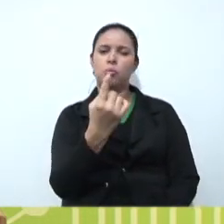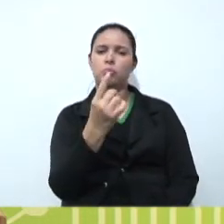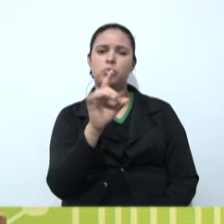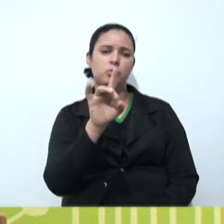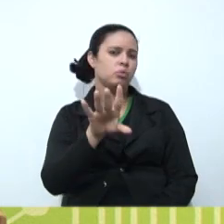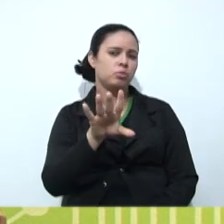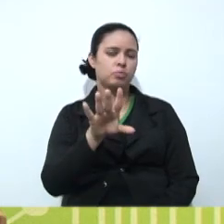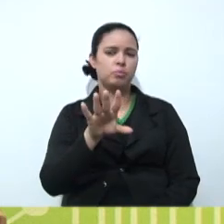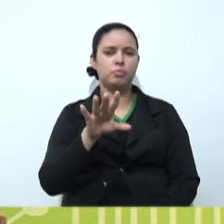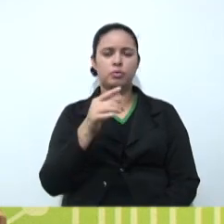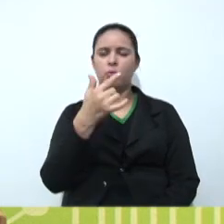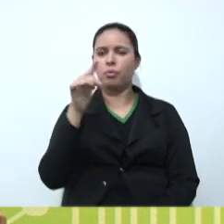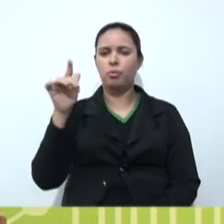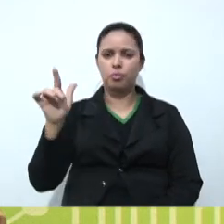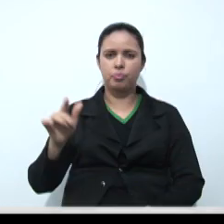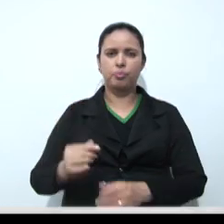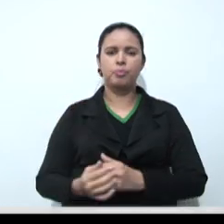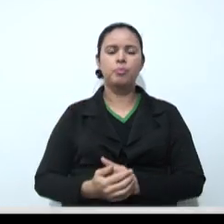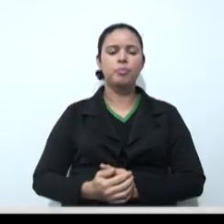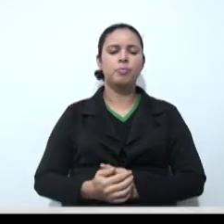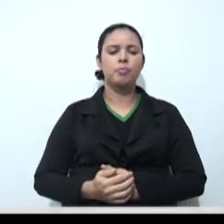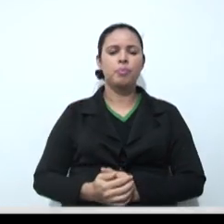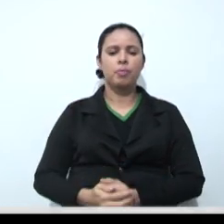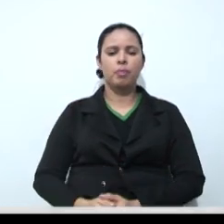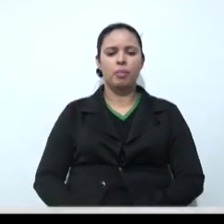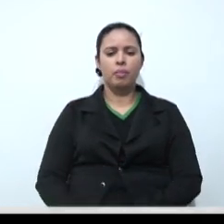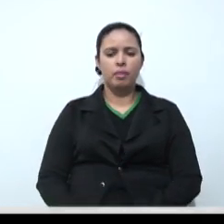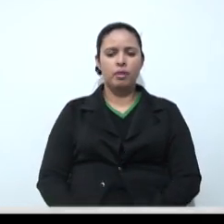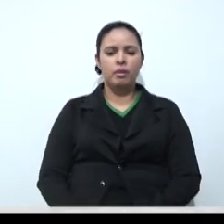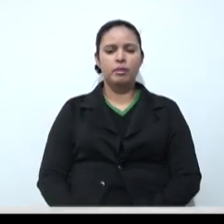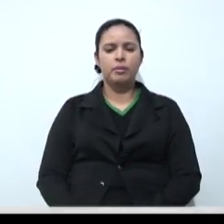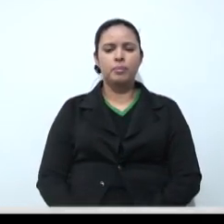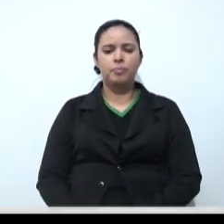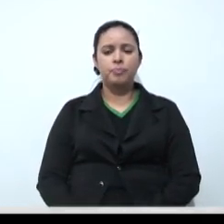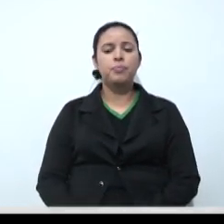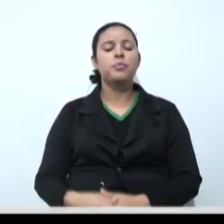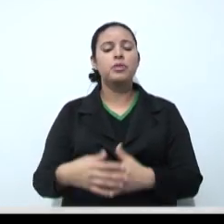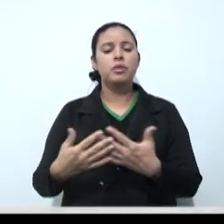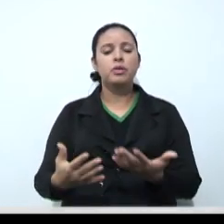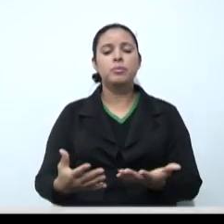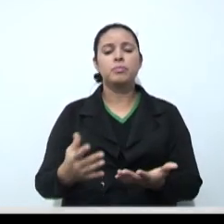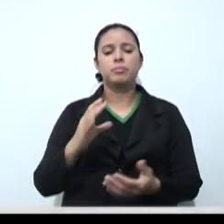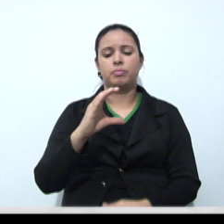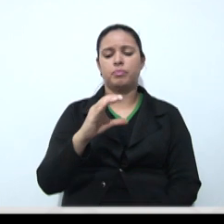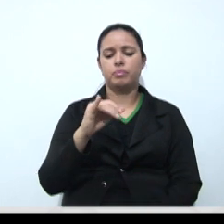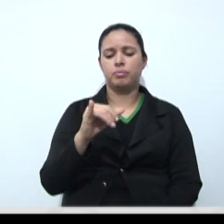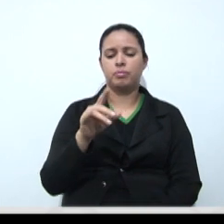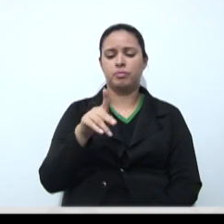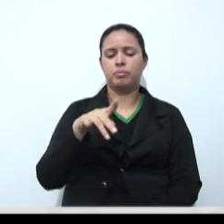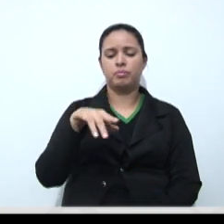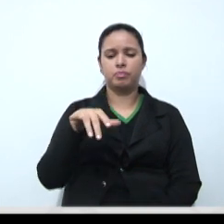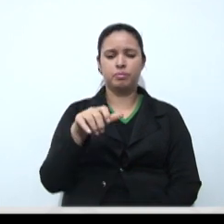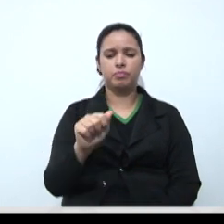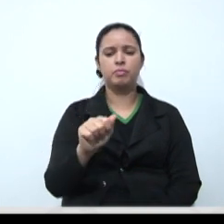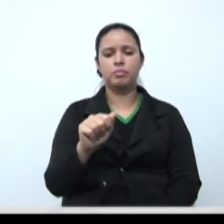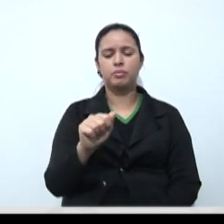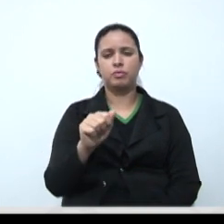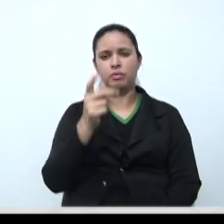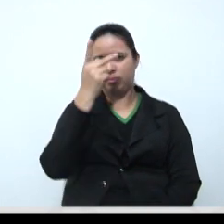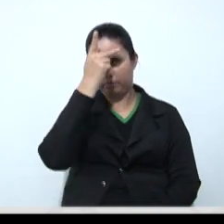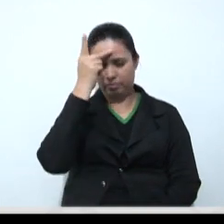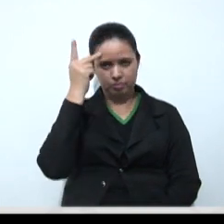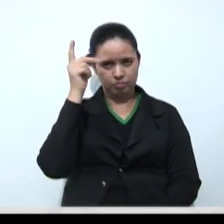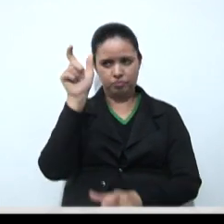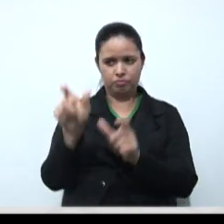falar mais à frente, tá bom? Lembrando, quando a CIPA, tanto os funcionários quanto as empresas tendem a